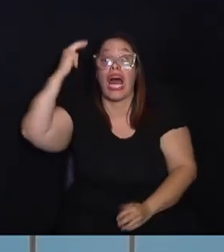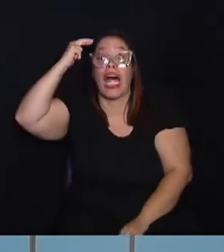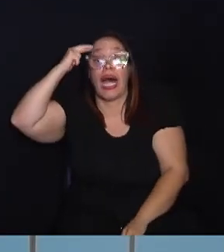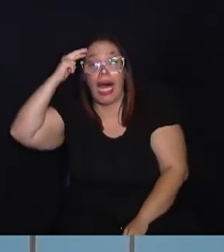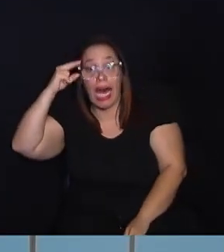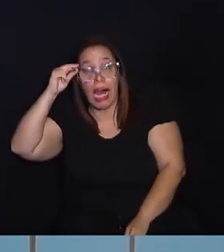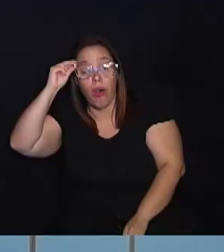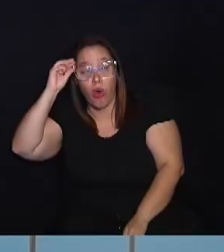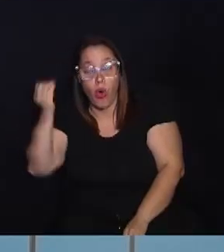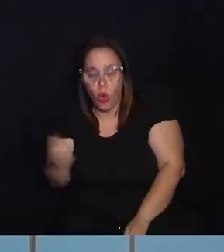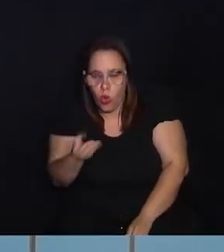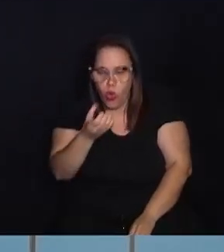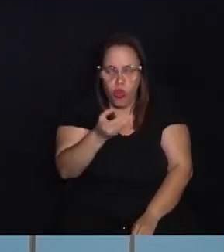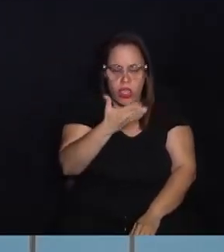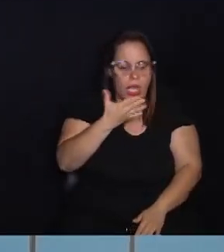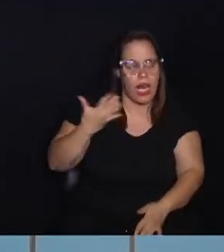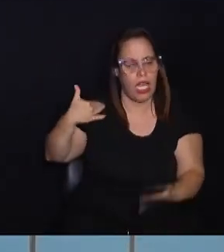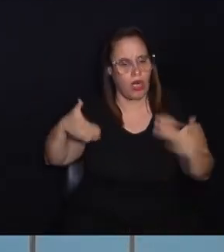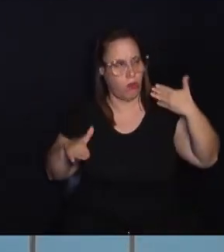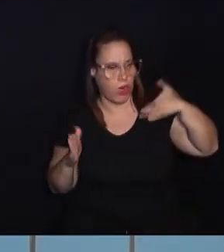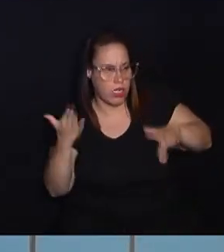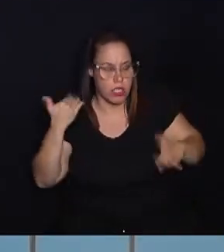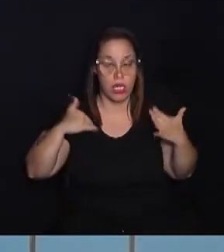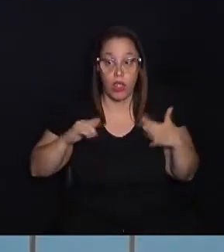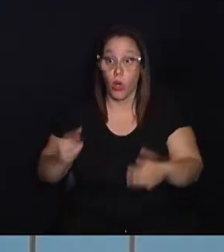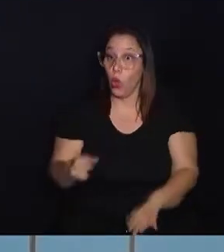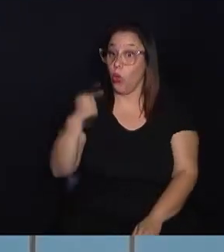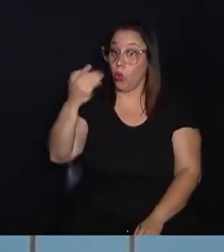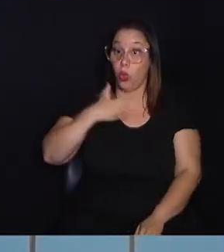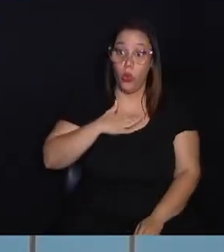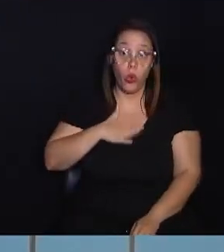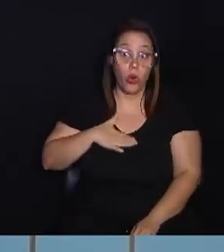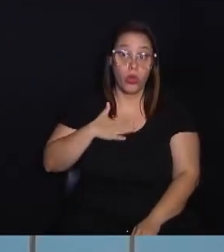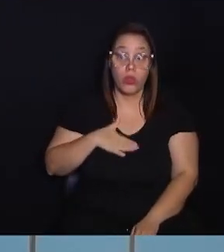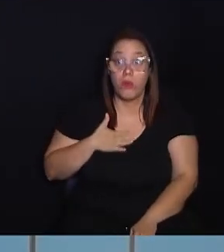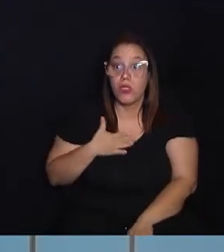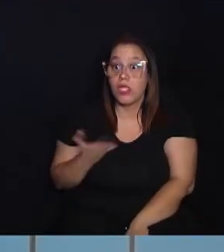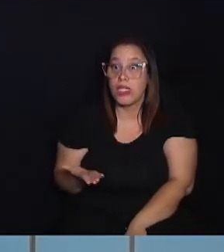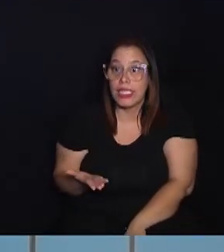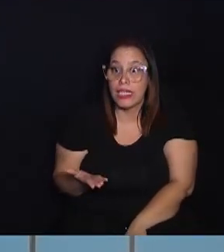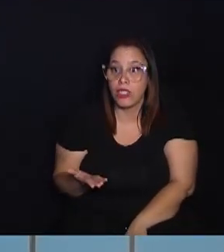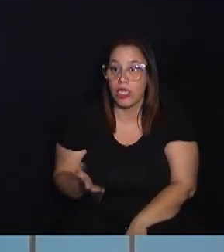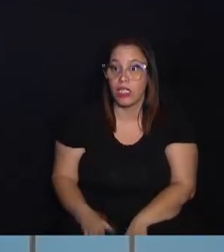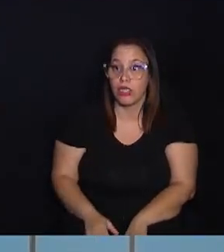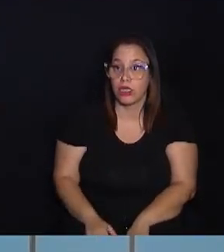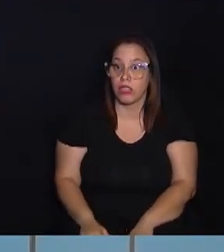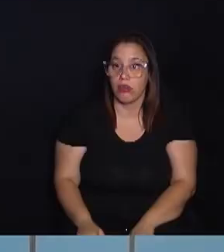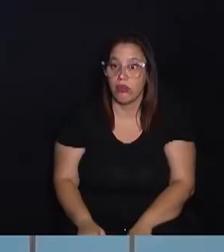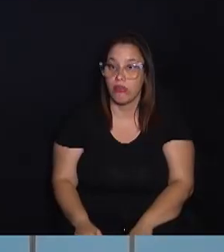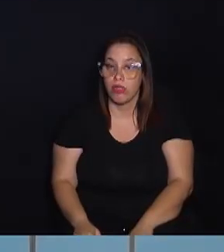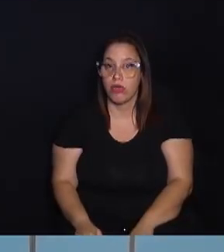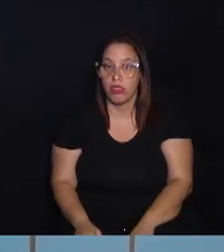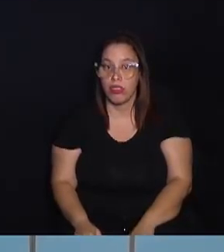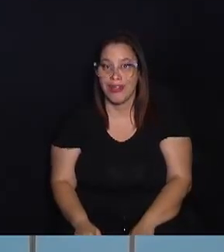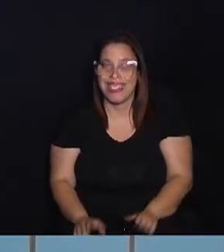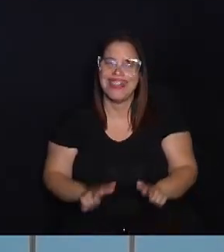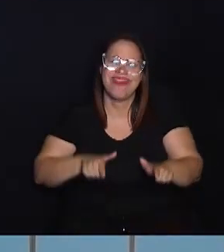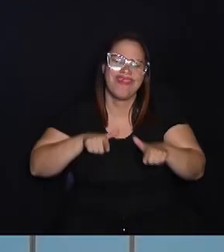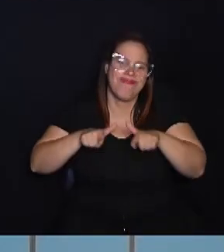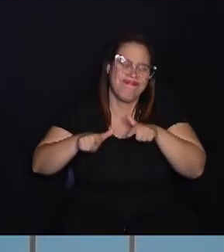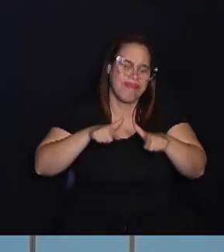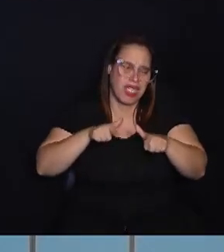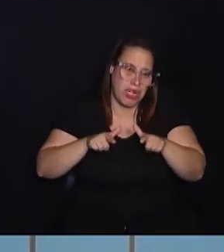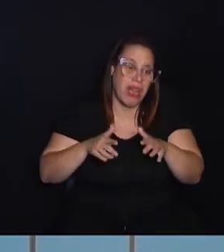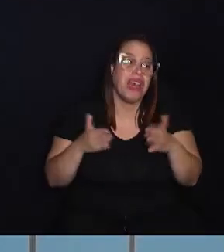com viagens, com passeios, com outros prazeres que fazem com que dá trabalho. Tudo